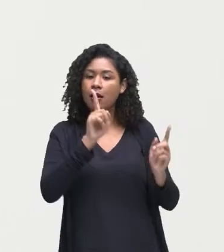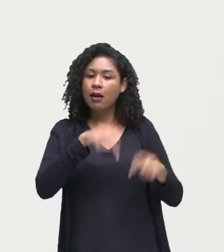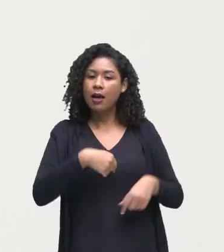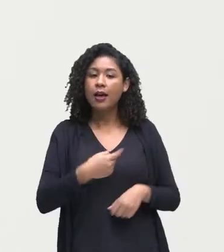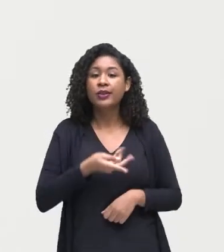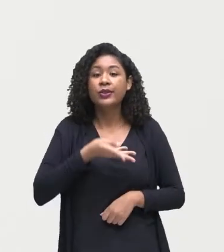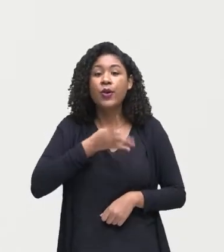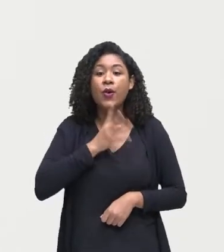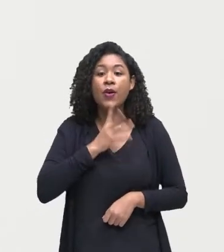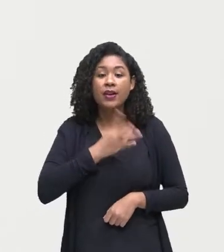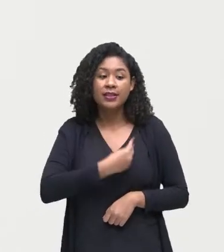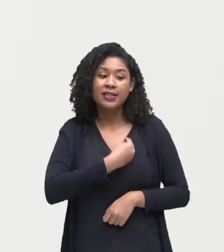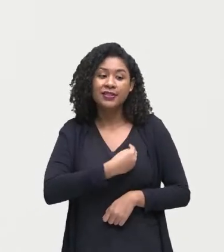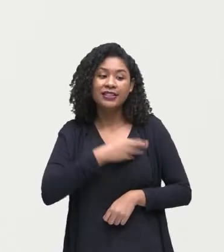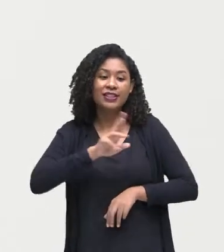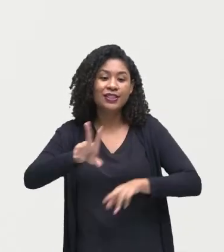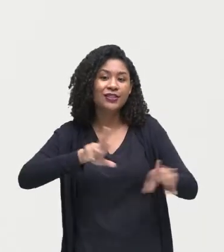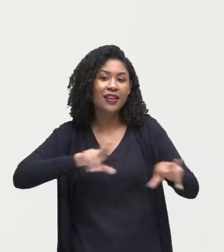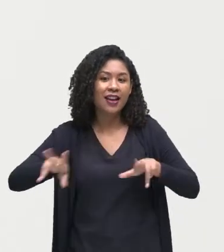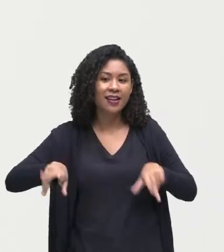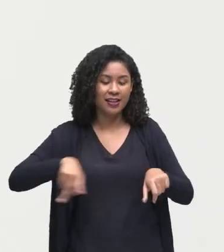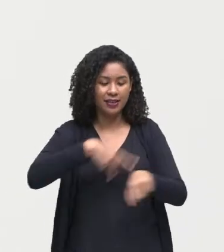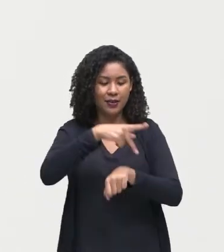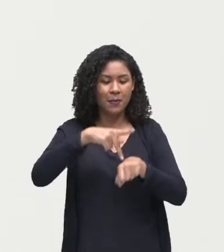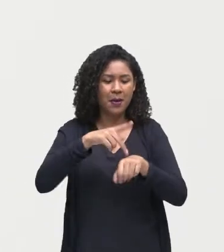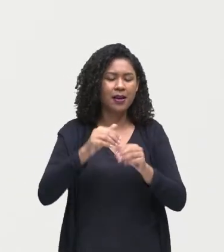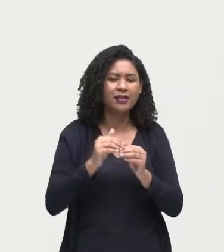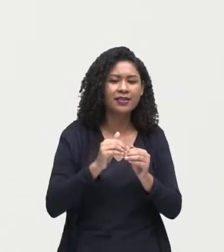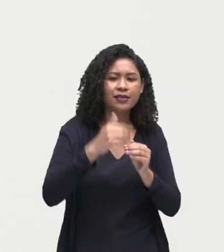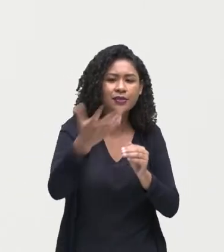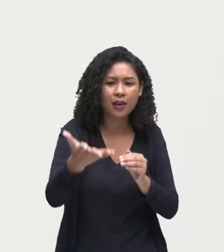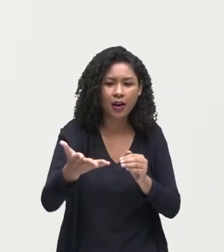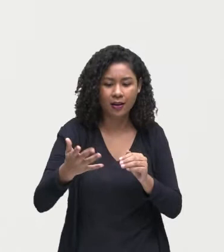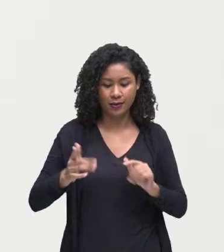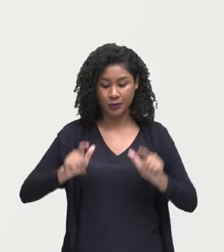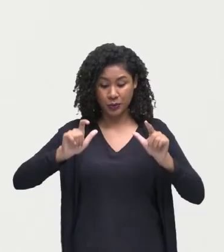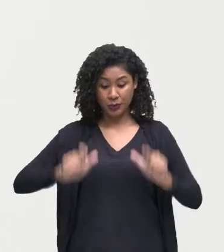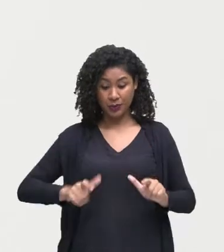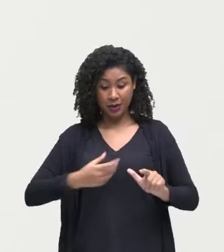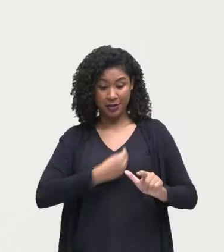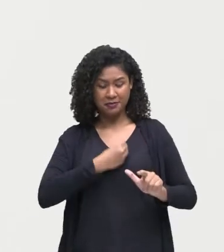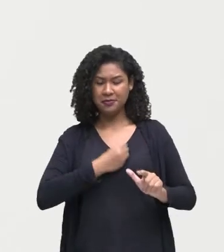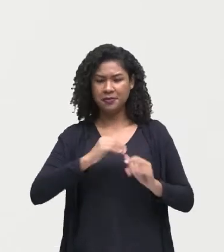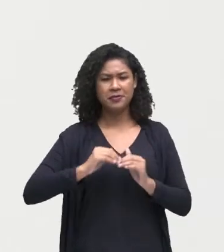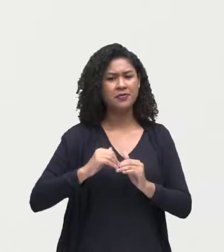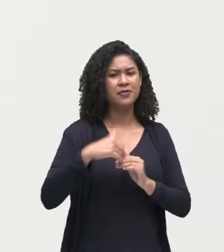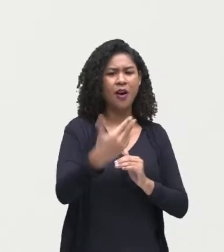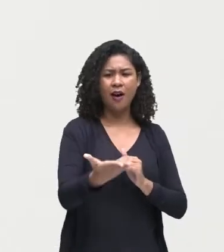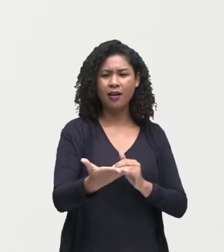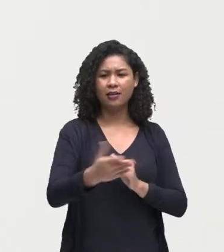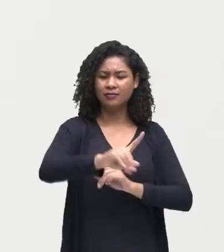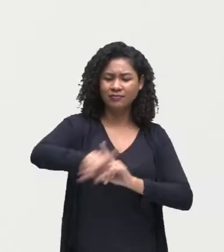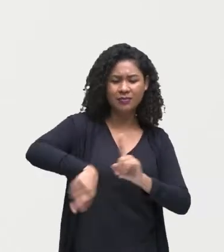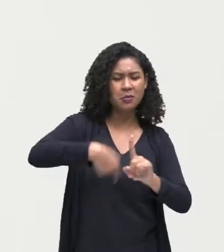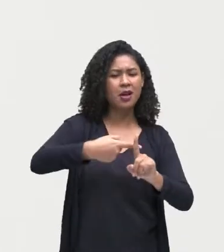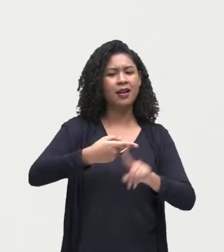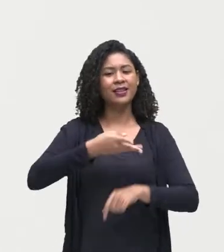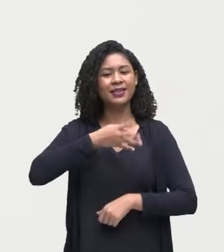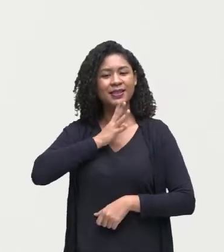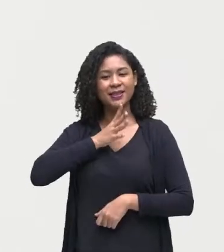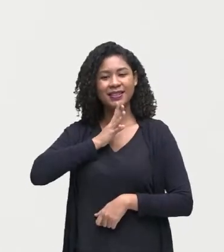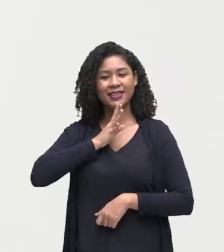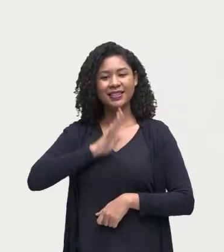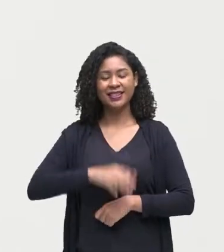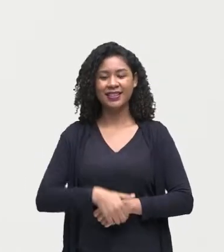novas amizades fora do meu país, fora da minha realidade. Por que não? Né?